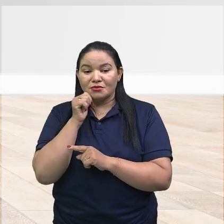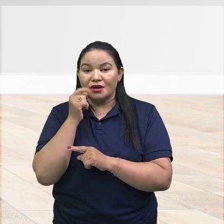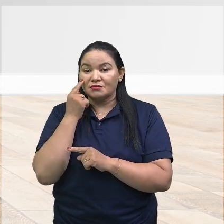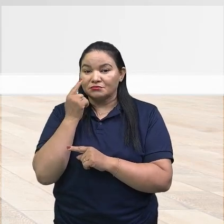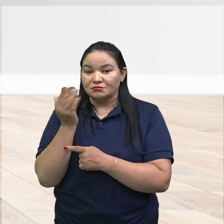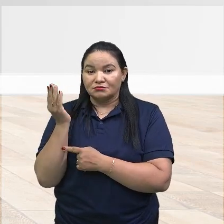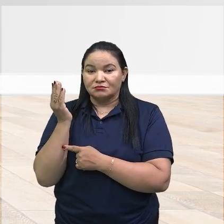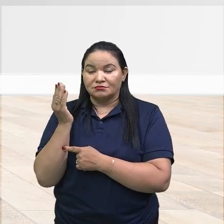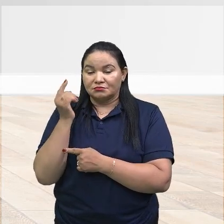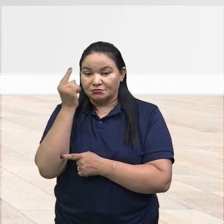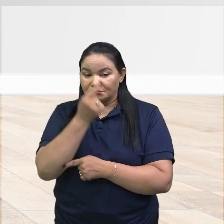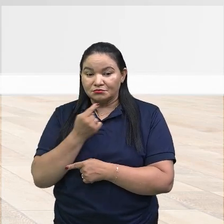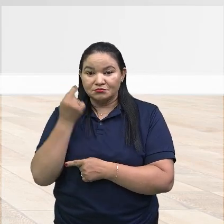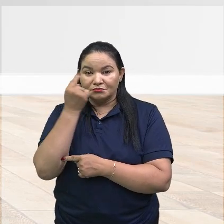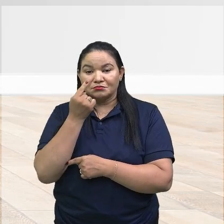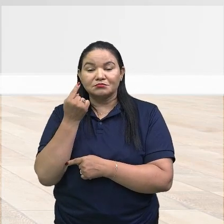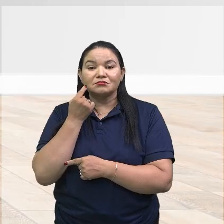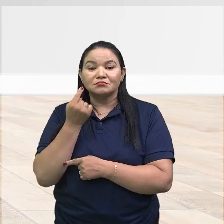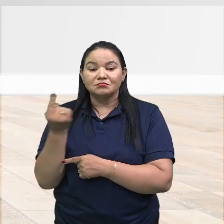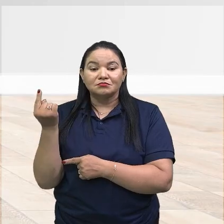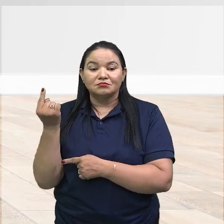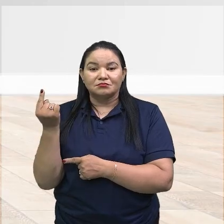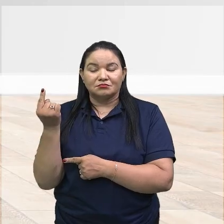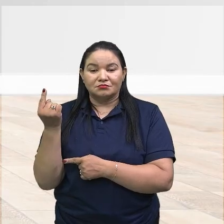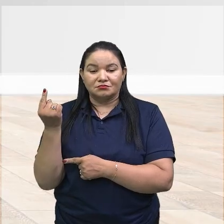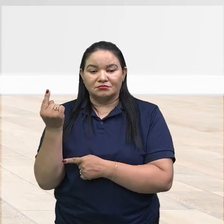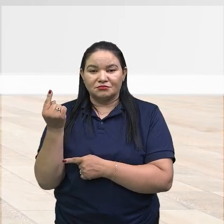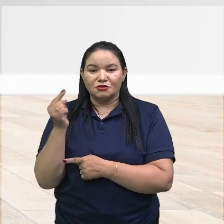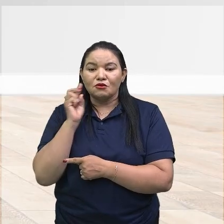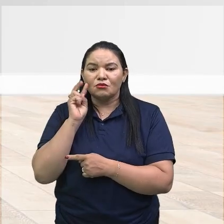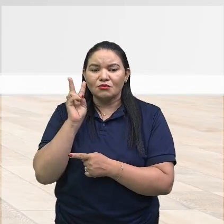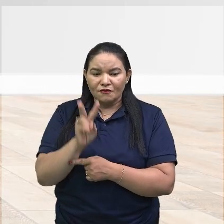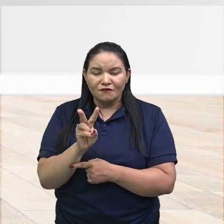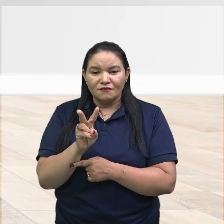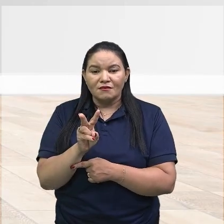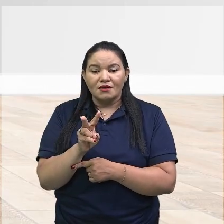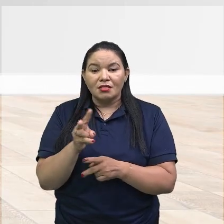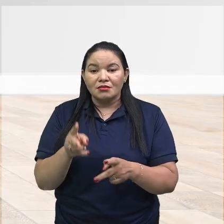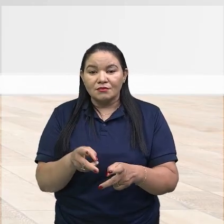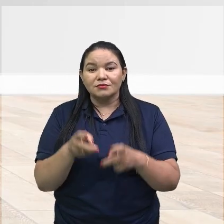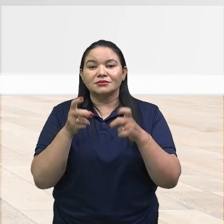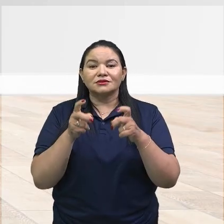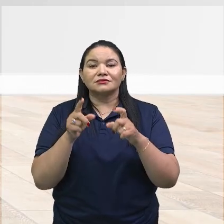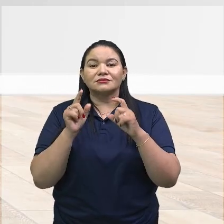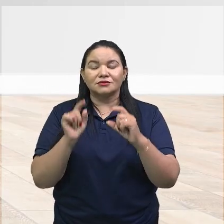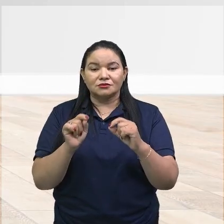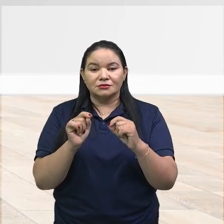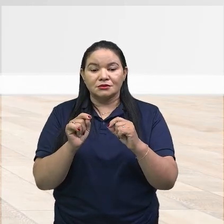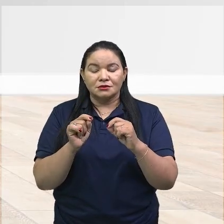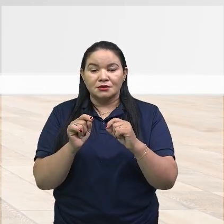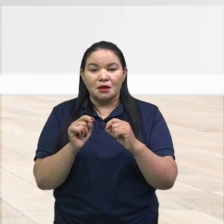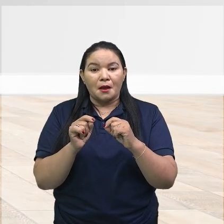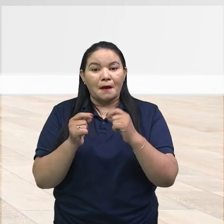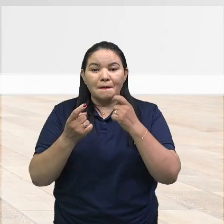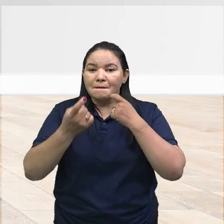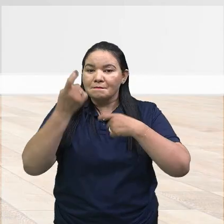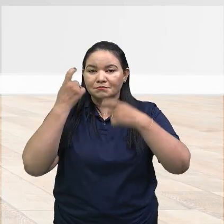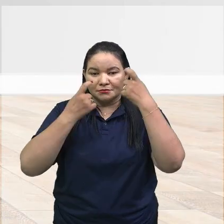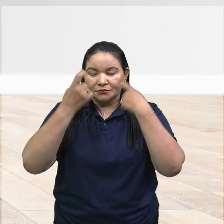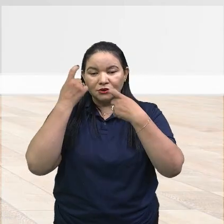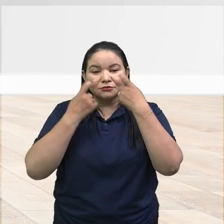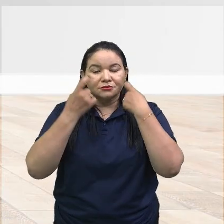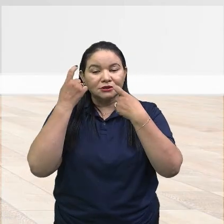E aí? A gente já, quando olha essa imagem, a gente já transmite uma sensação de preocupação. Tipo,